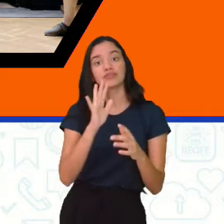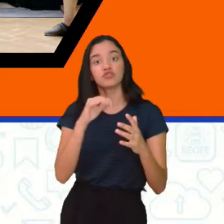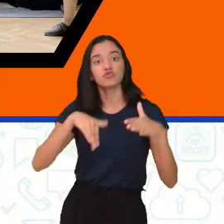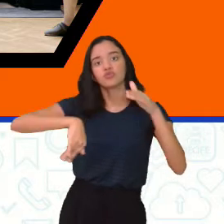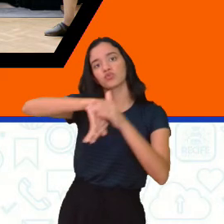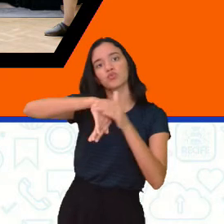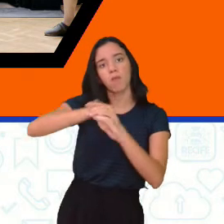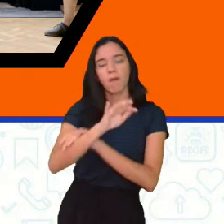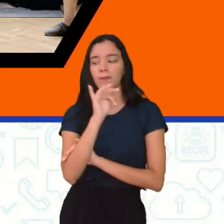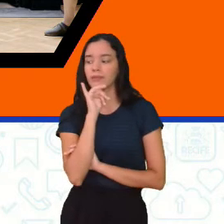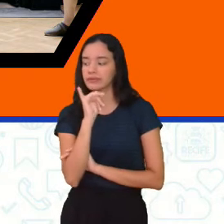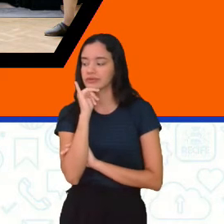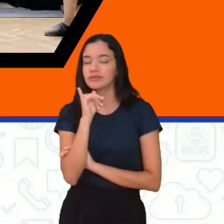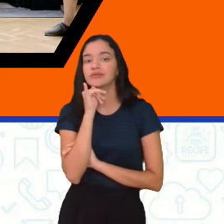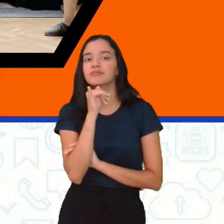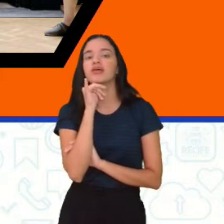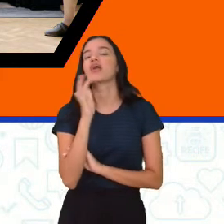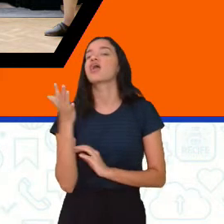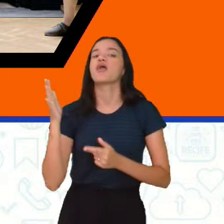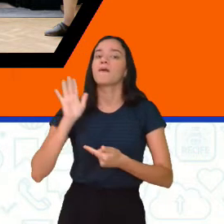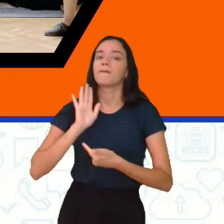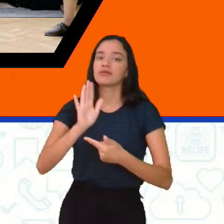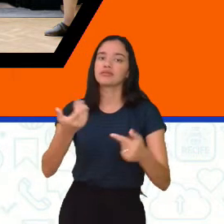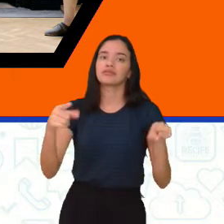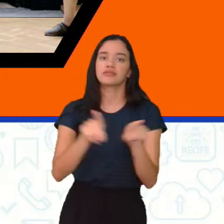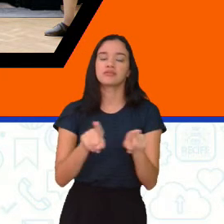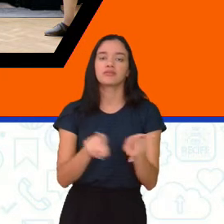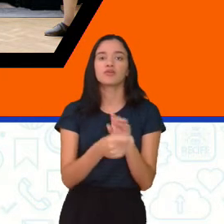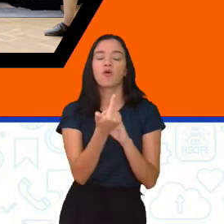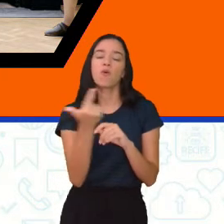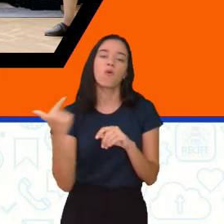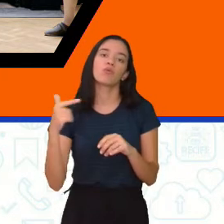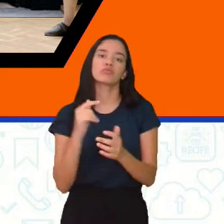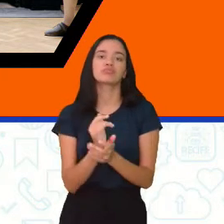por exemplo, né? Trouxe aí também 2 outros